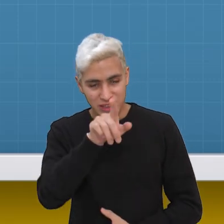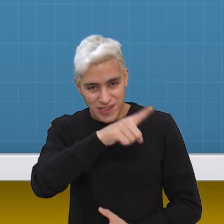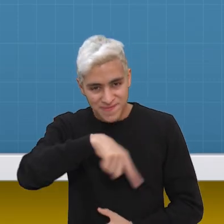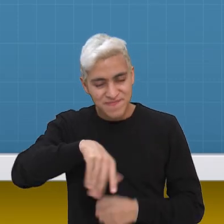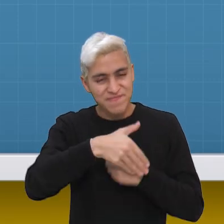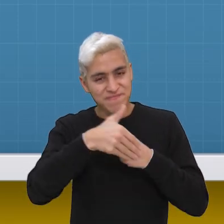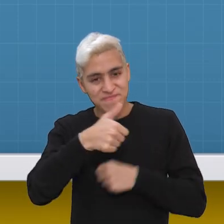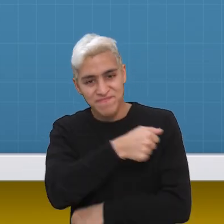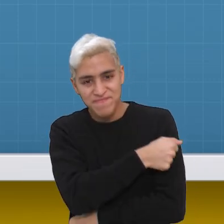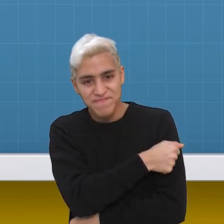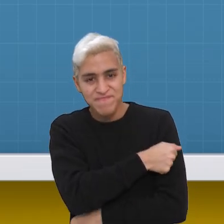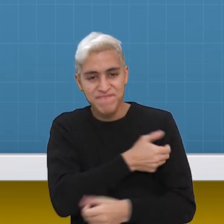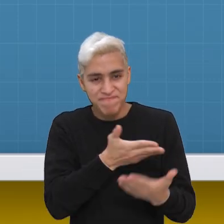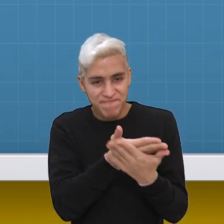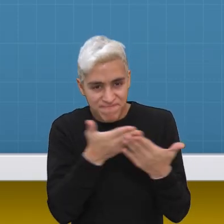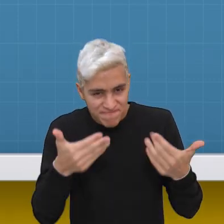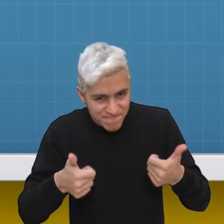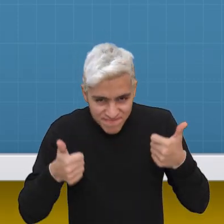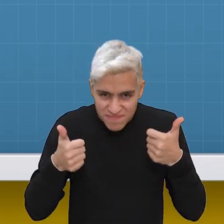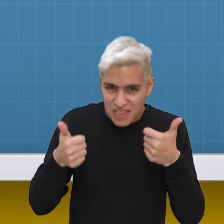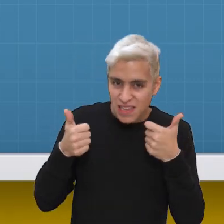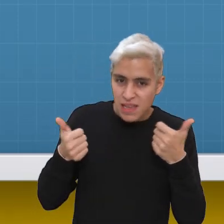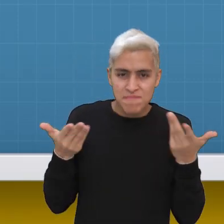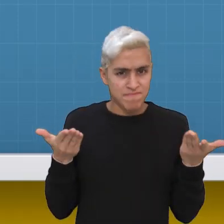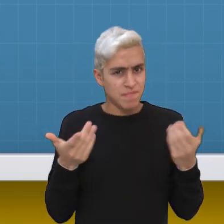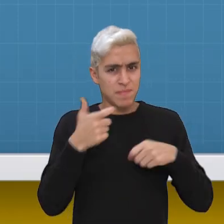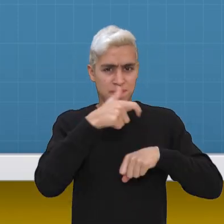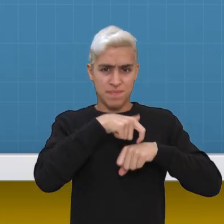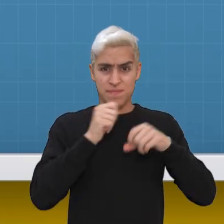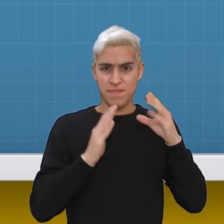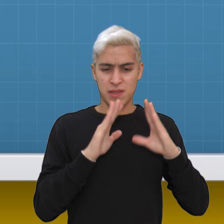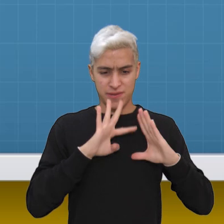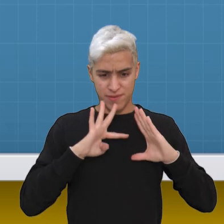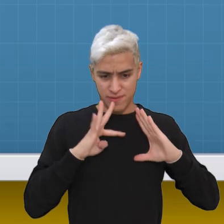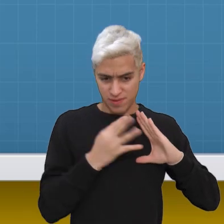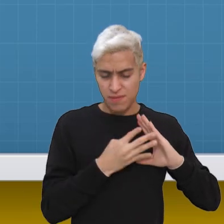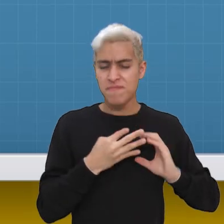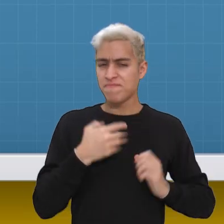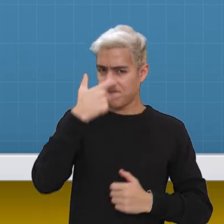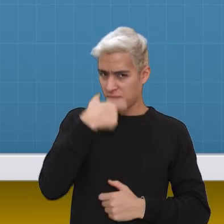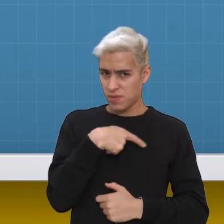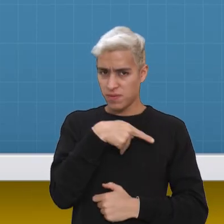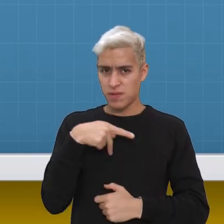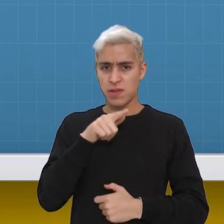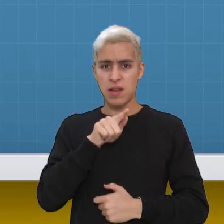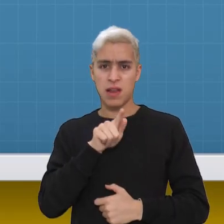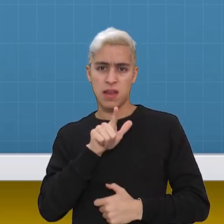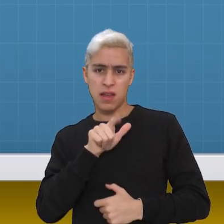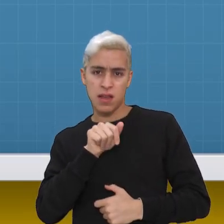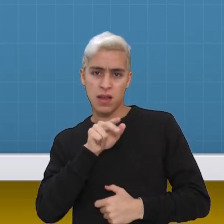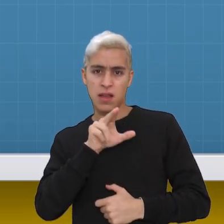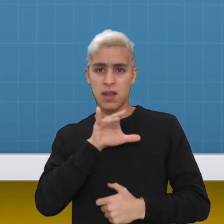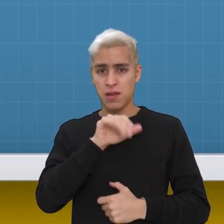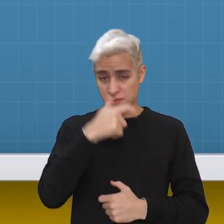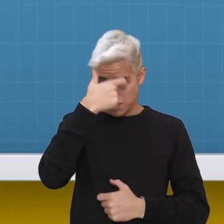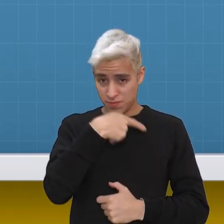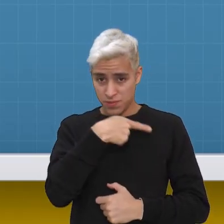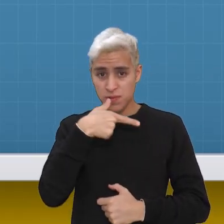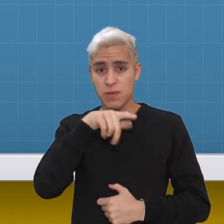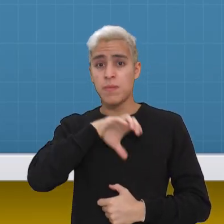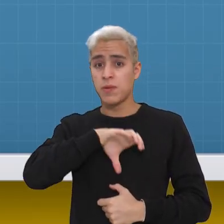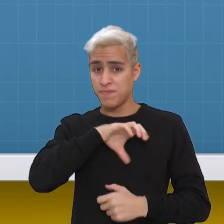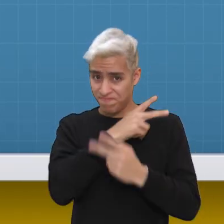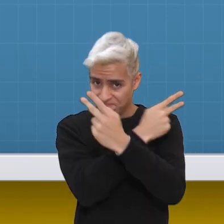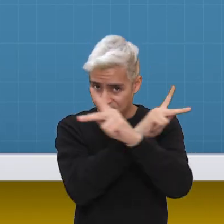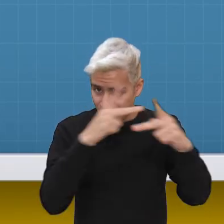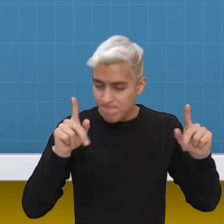Olá, queridos alunos, como vocês estão nessa quarentena? Eu sou a professora Gláucia, sou professora de língua portuguesa de